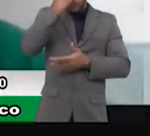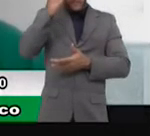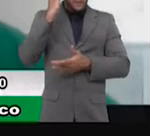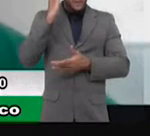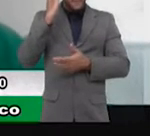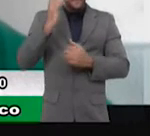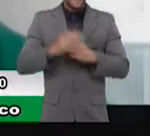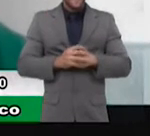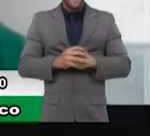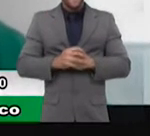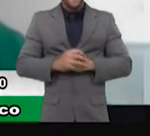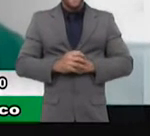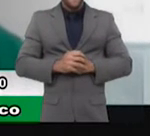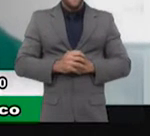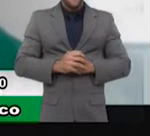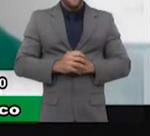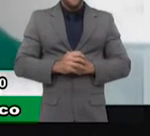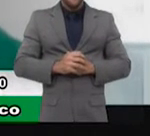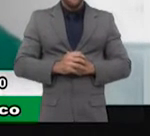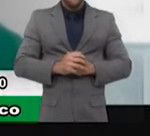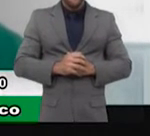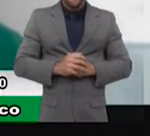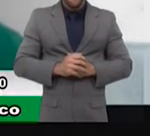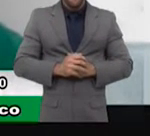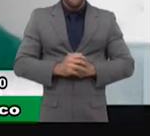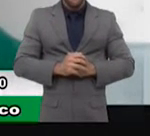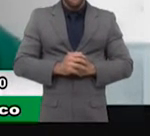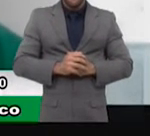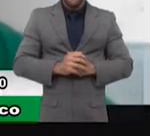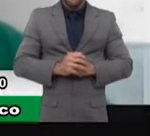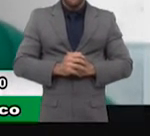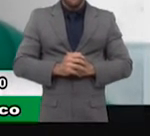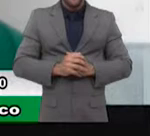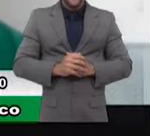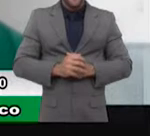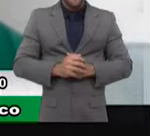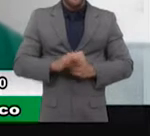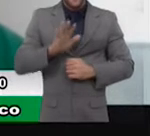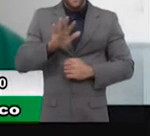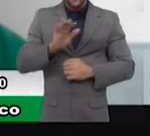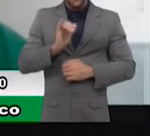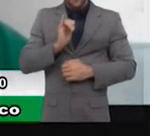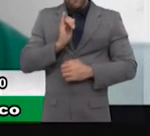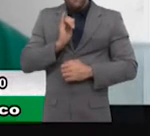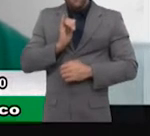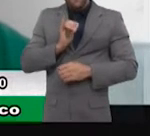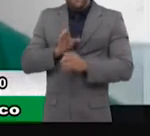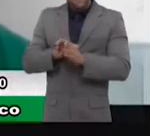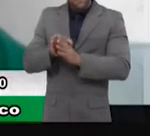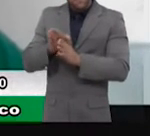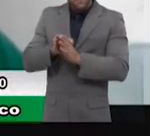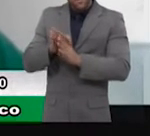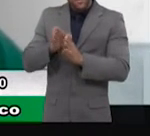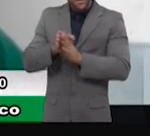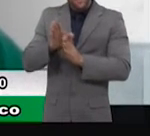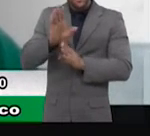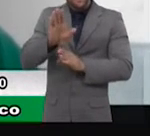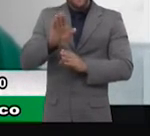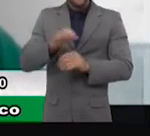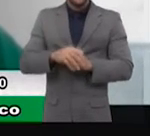desculpa, aqui no gabinete. E eu falei para eles, minhas primeiras